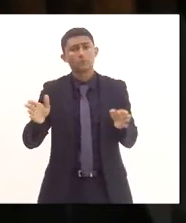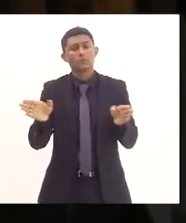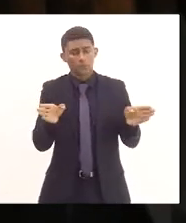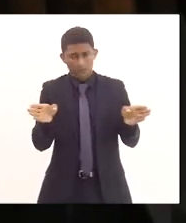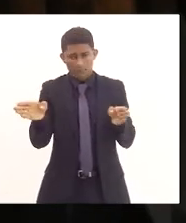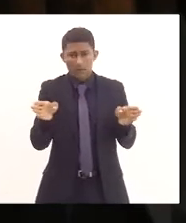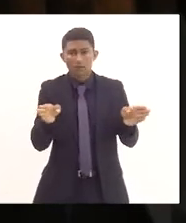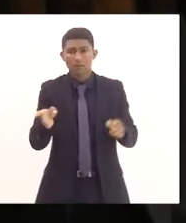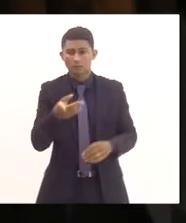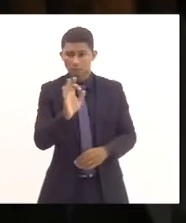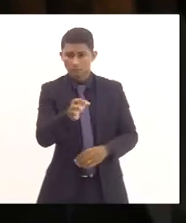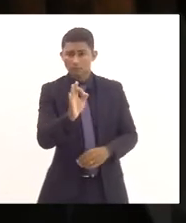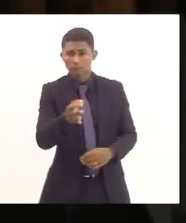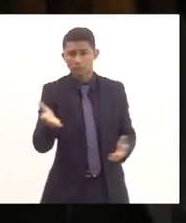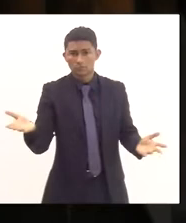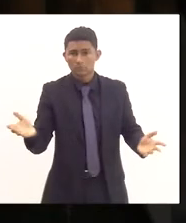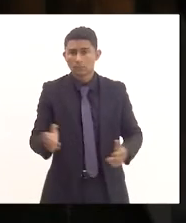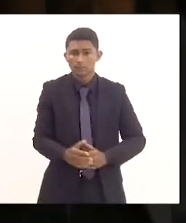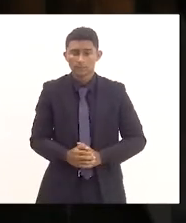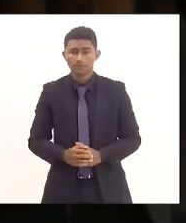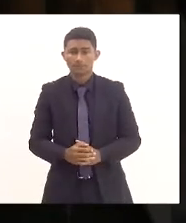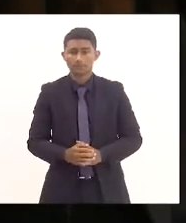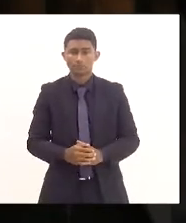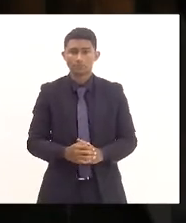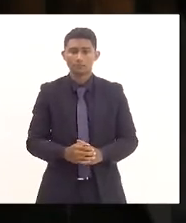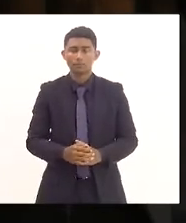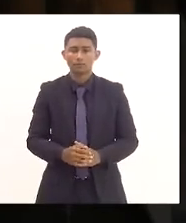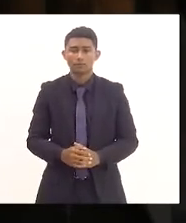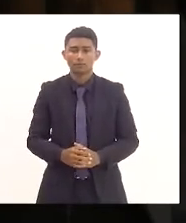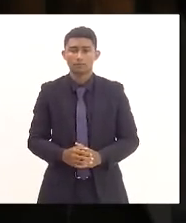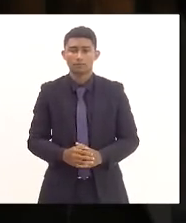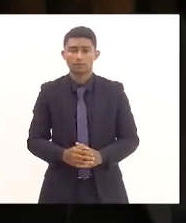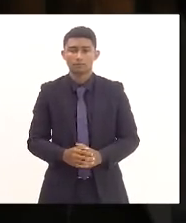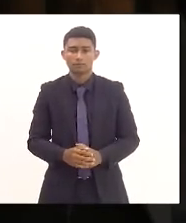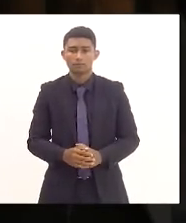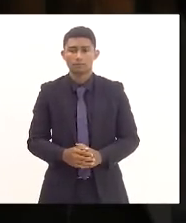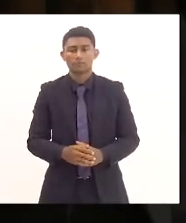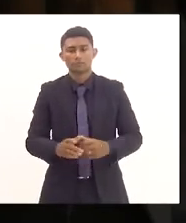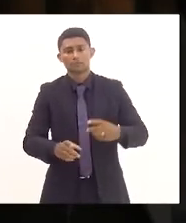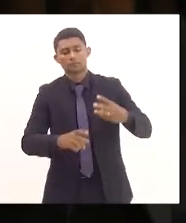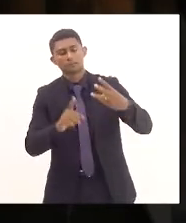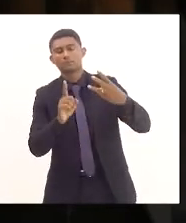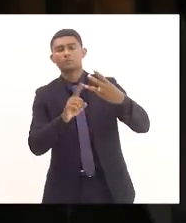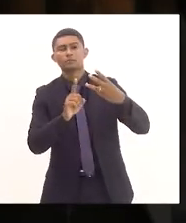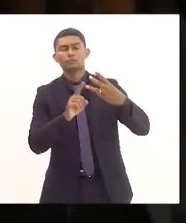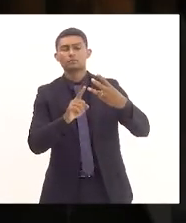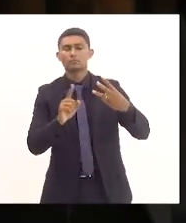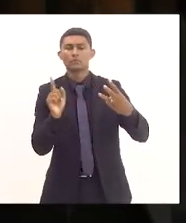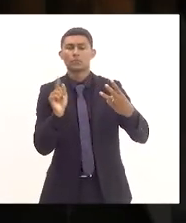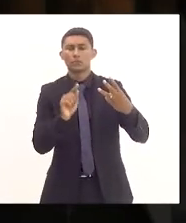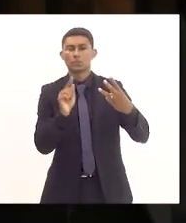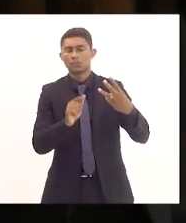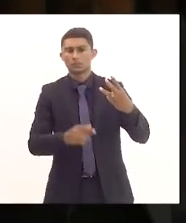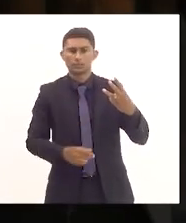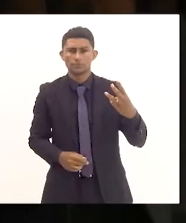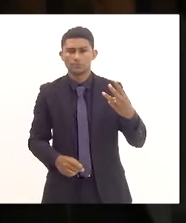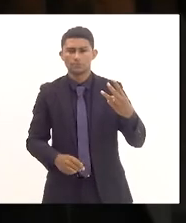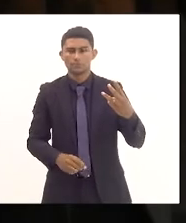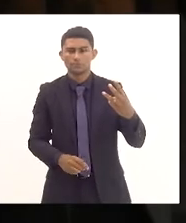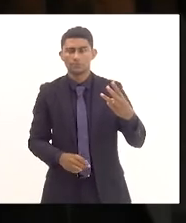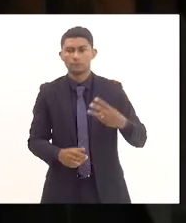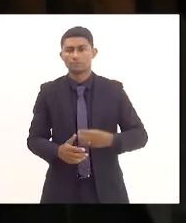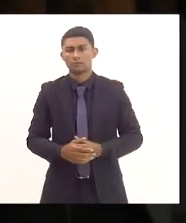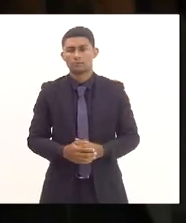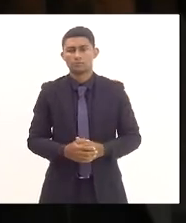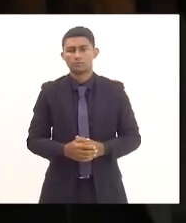na na o e finalmente olha presente é